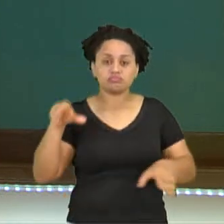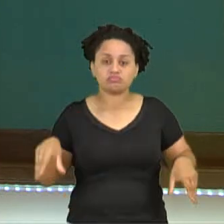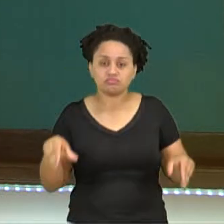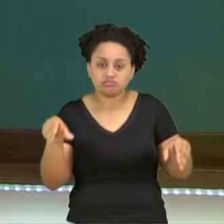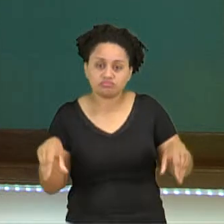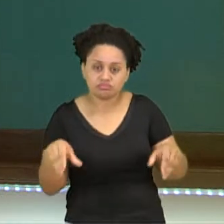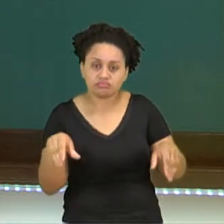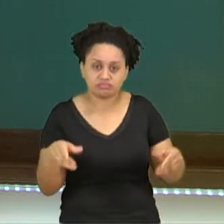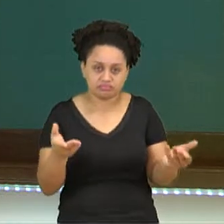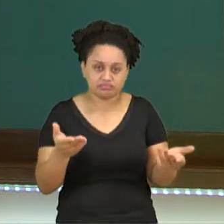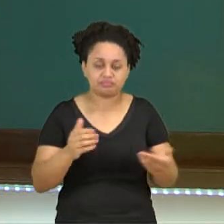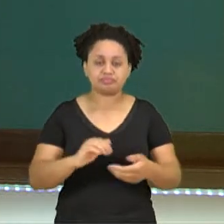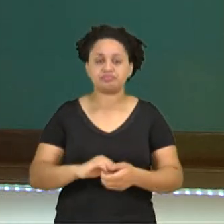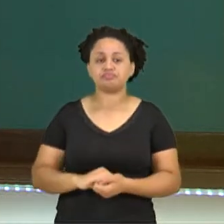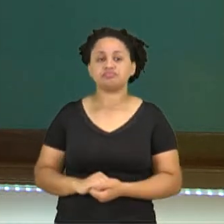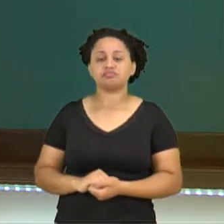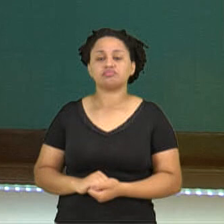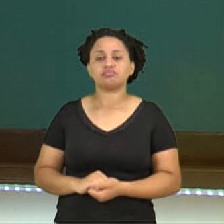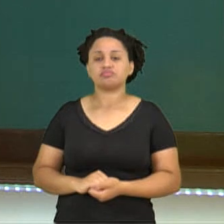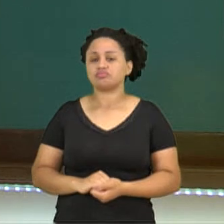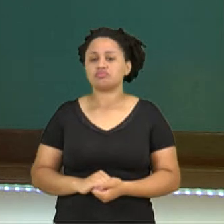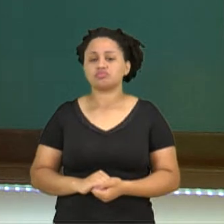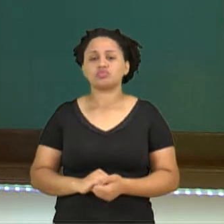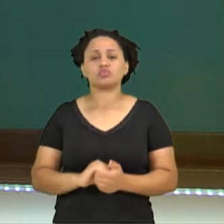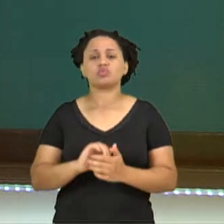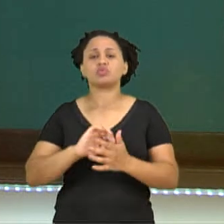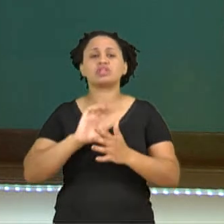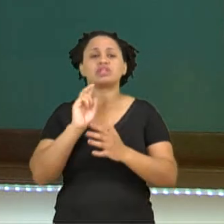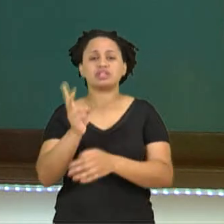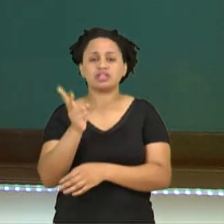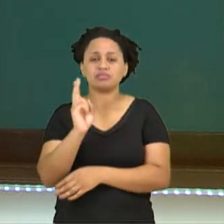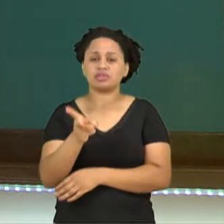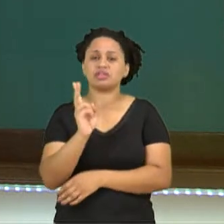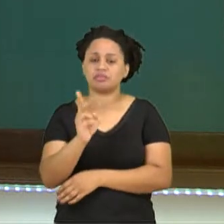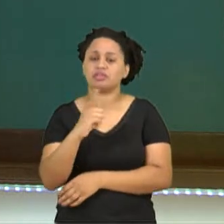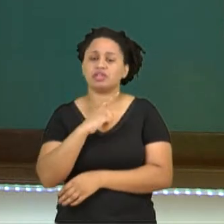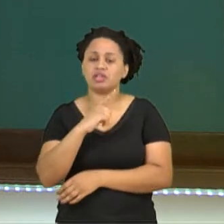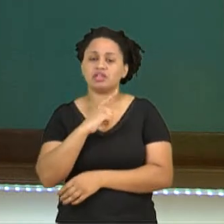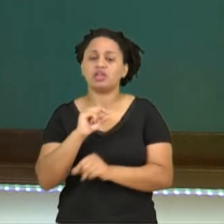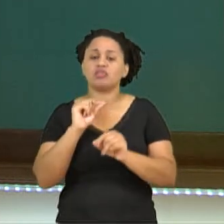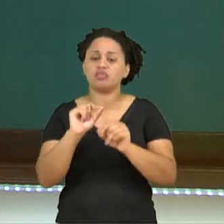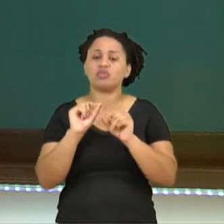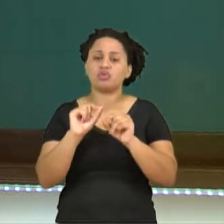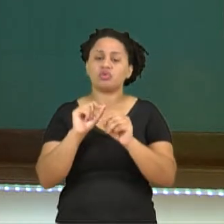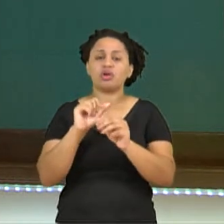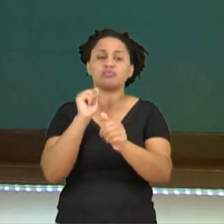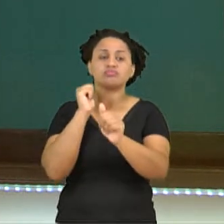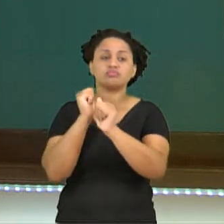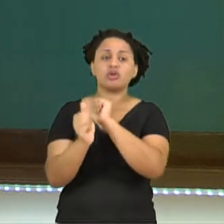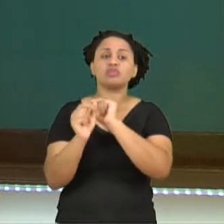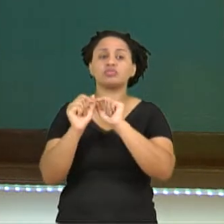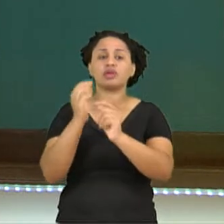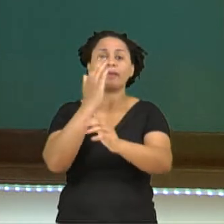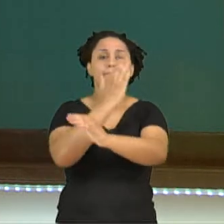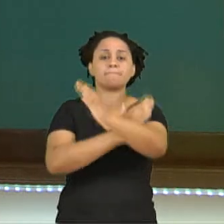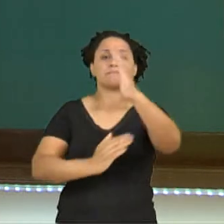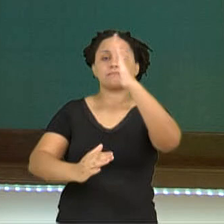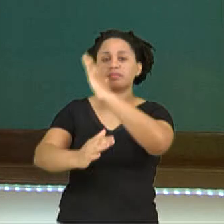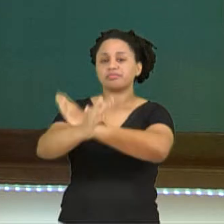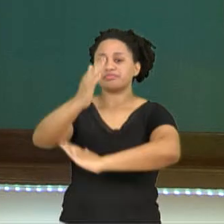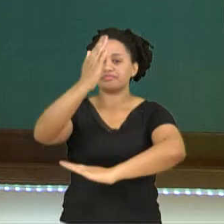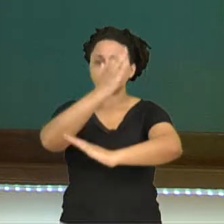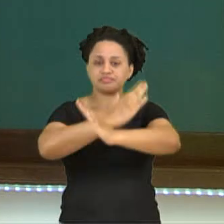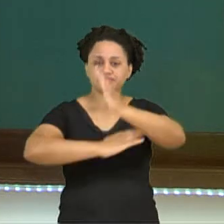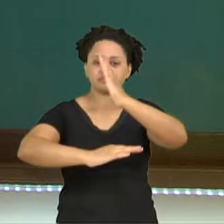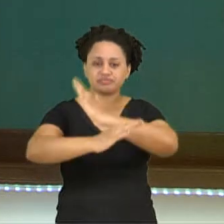roda. Fez parte de todas as edições realizadas nos Jogos Paralímpicos. Certo? Desde o